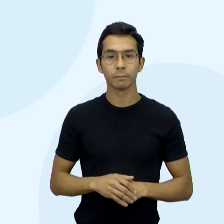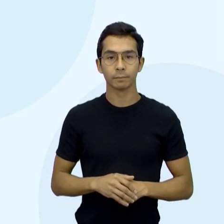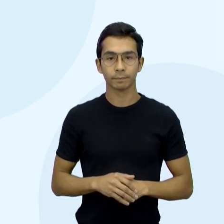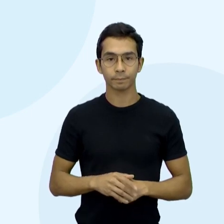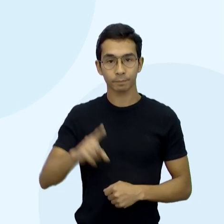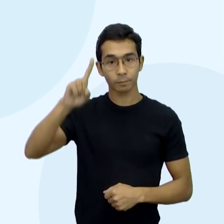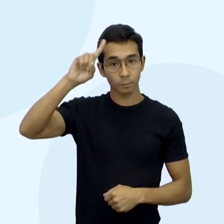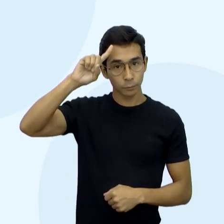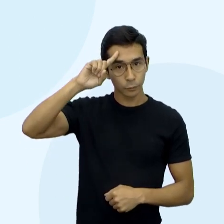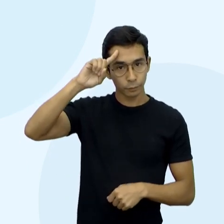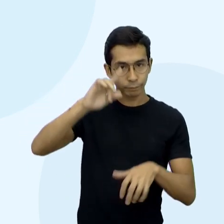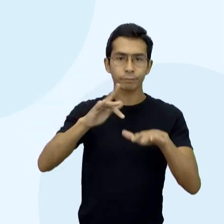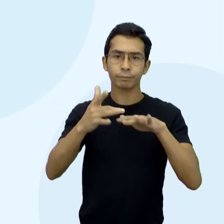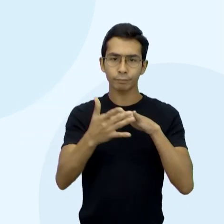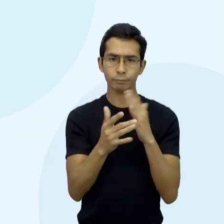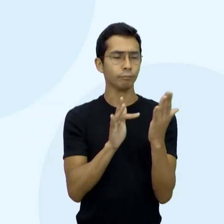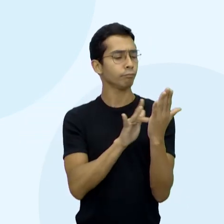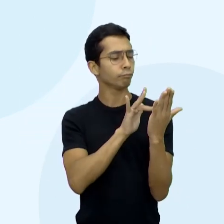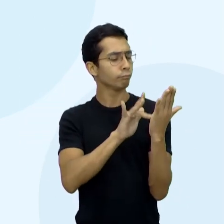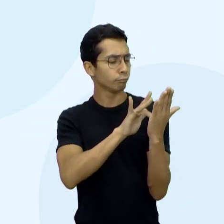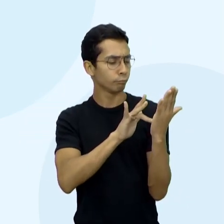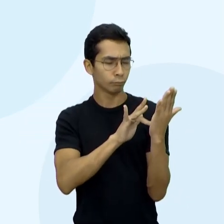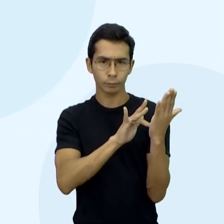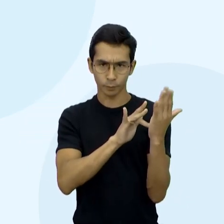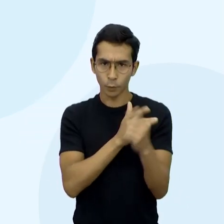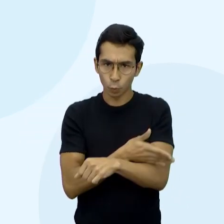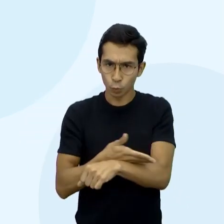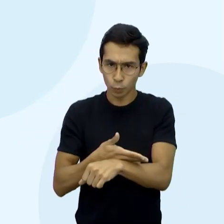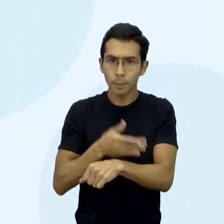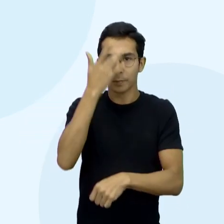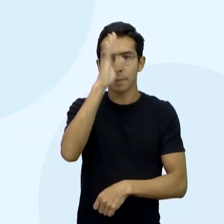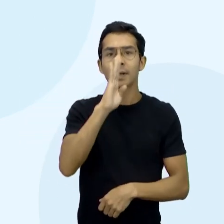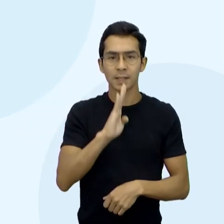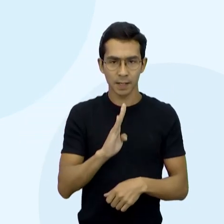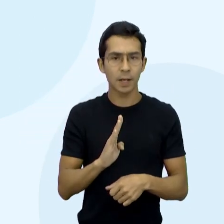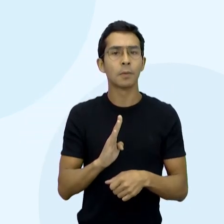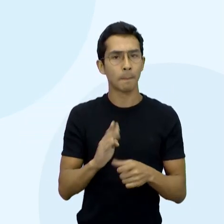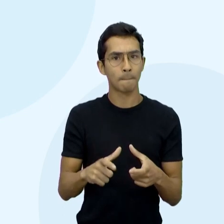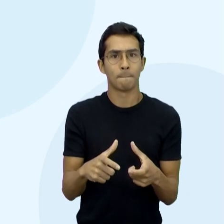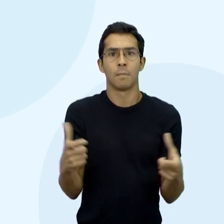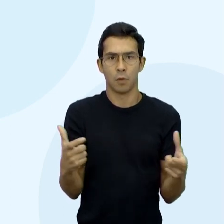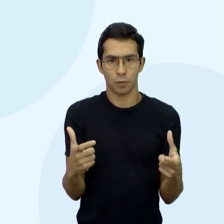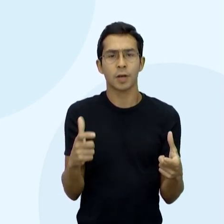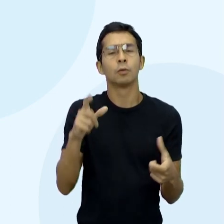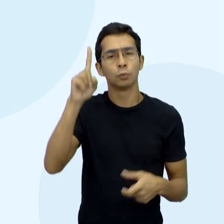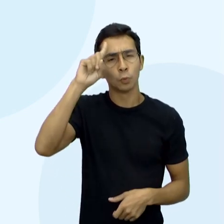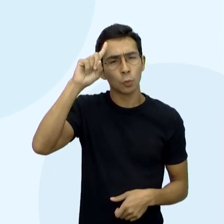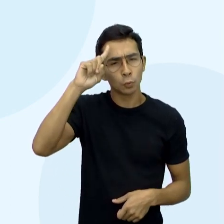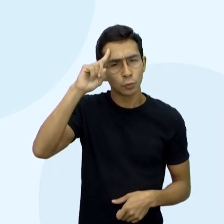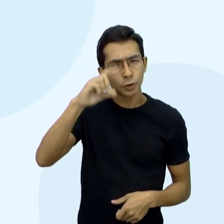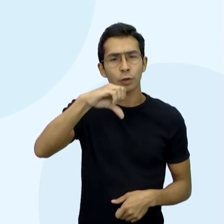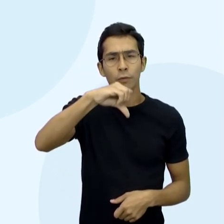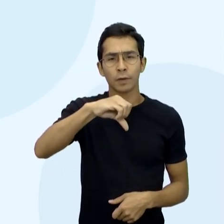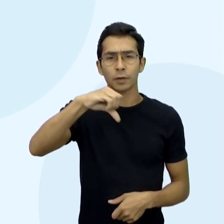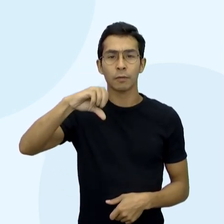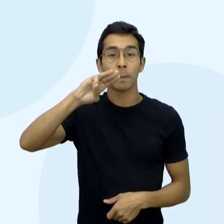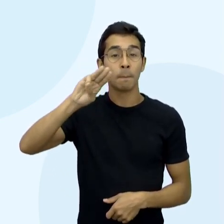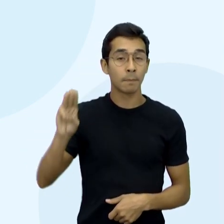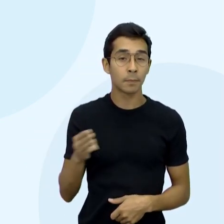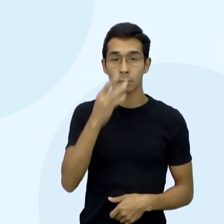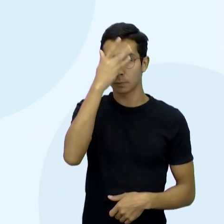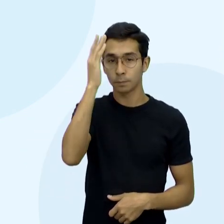boa parte dos brasileiros que utilizam a internet. De acordo com um levantamento divulgado em 2021, 99 milhões de pessoas